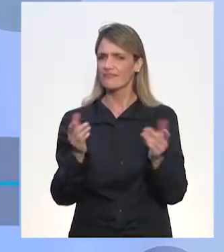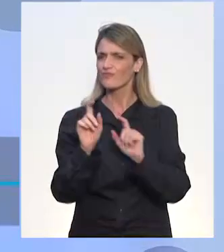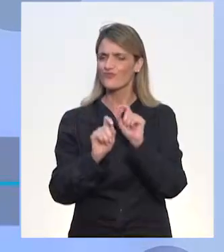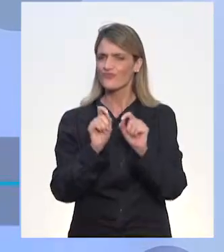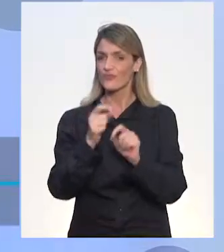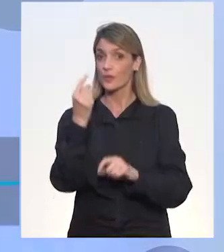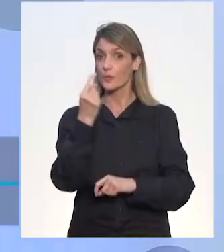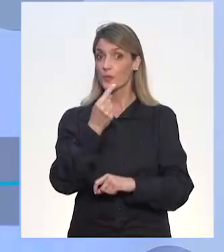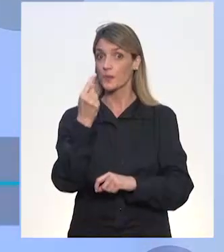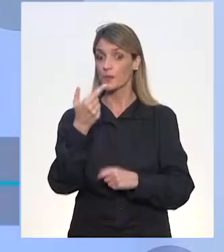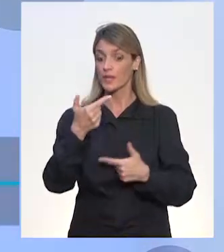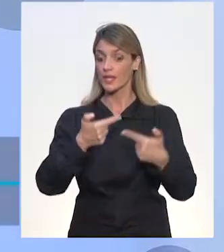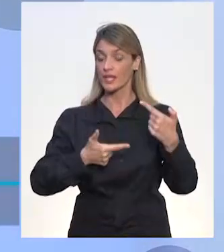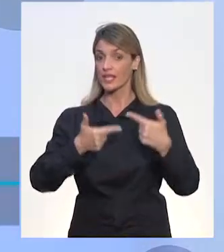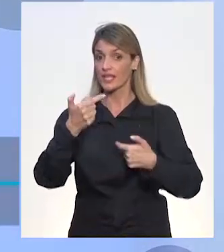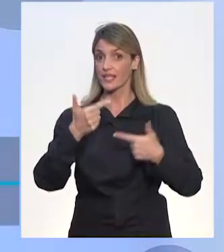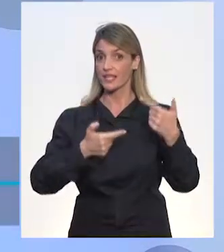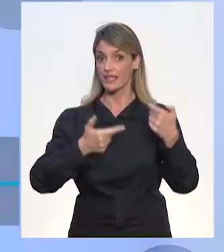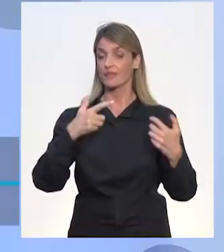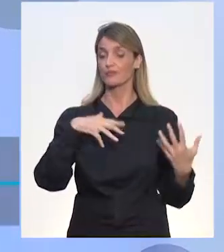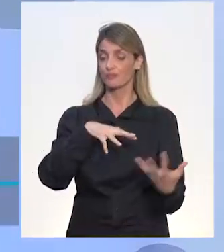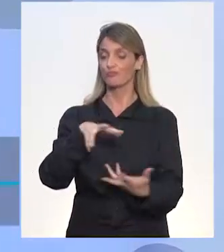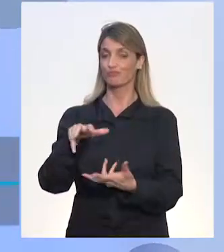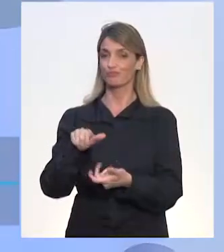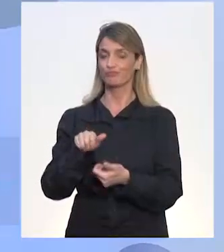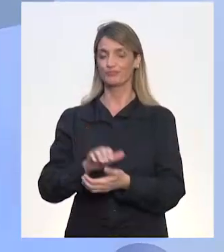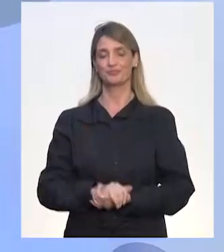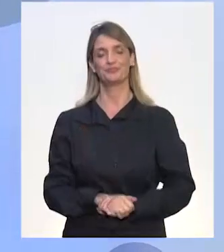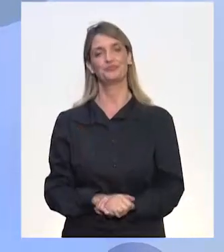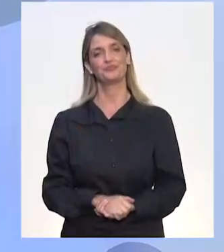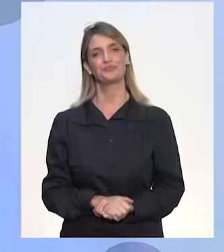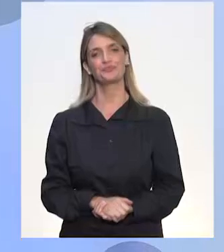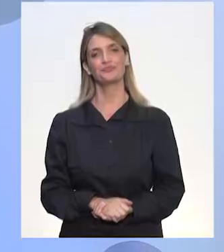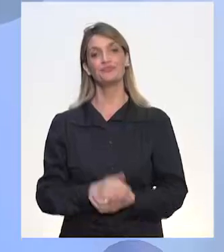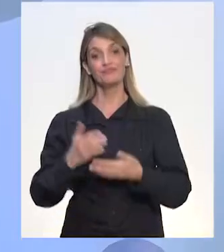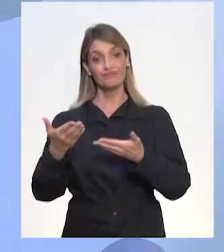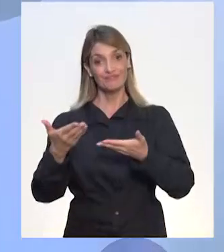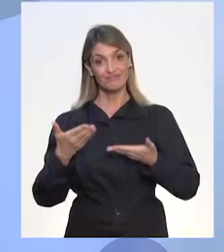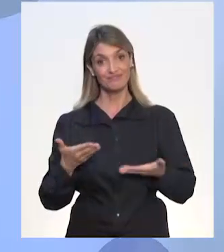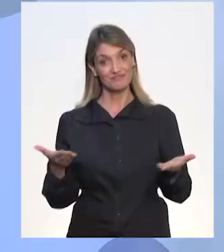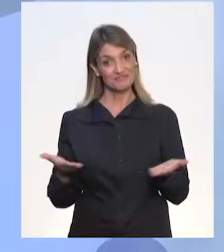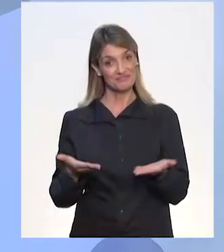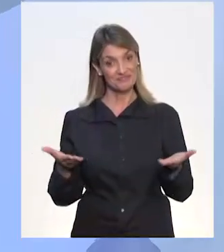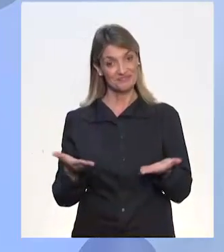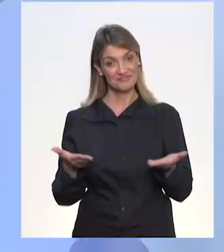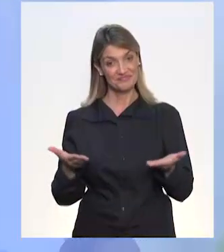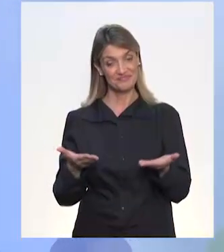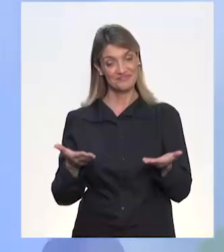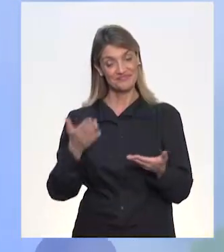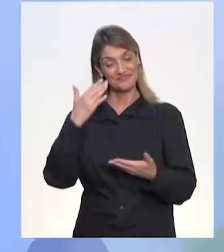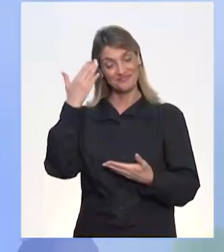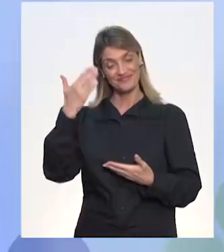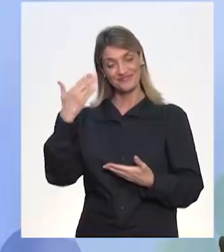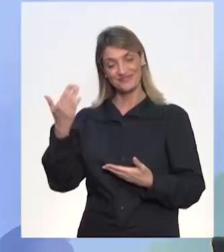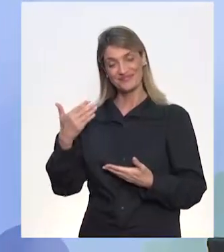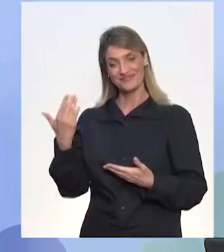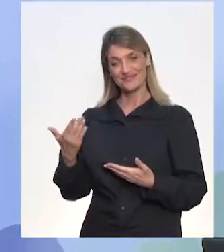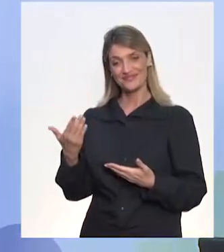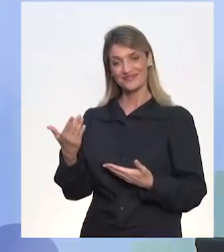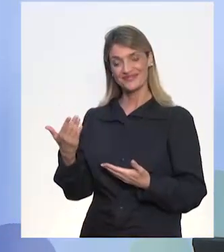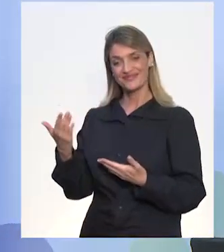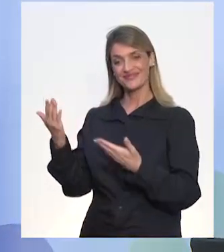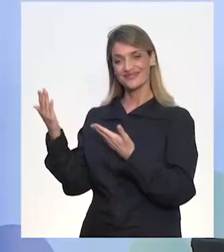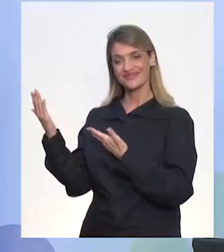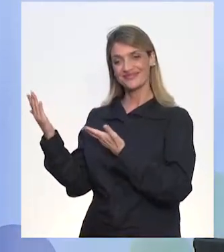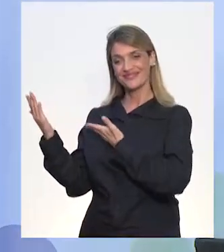Primeira Grande Guerra, a Primeira Guerra Mundial. E, como convidado aqui, mais do que de honra, eu tenho a participação do